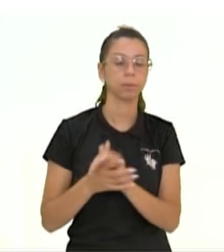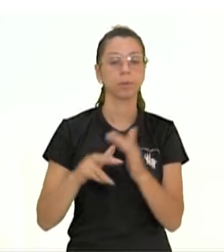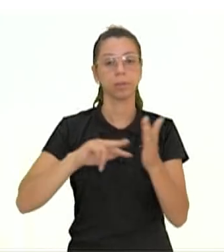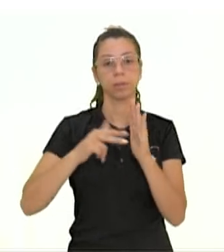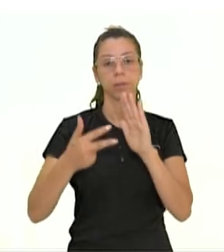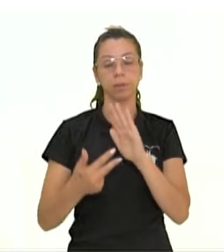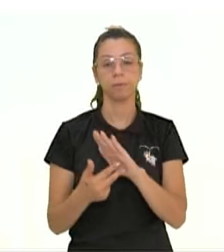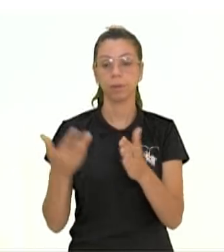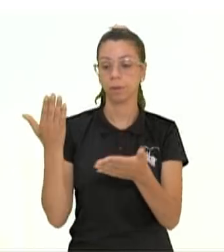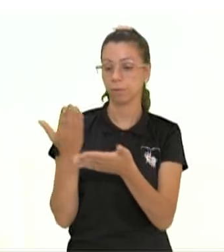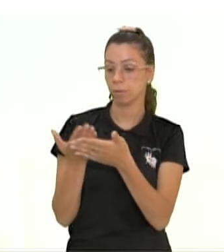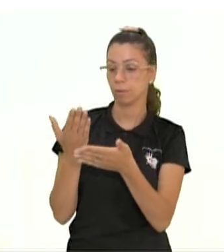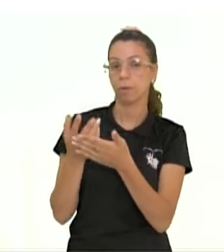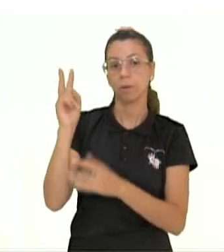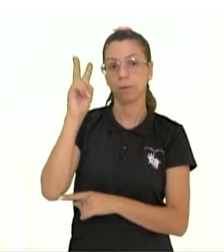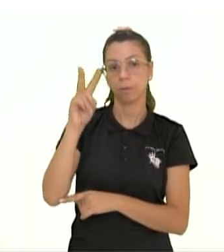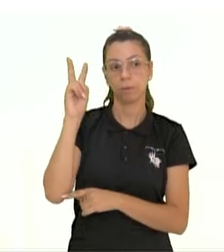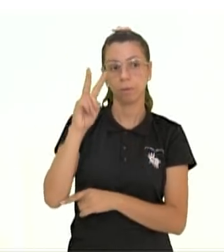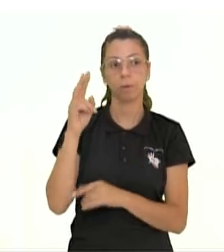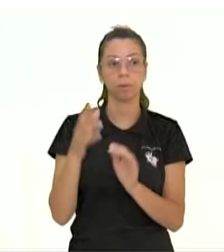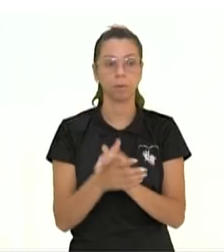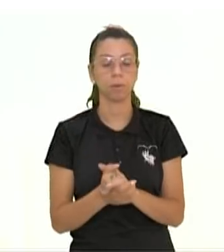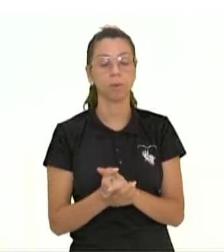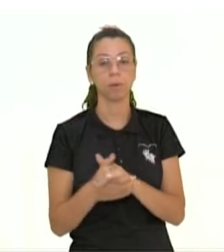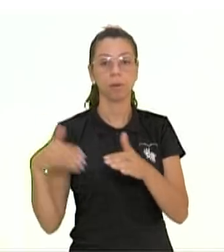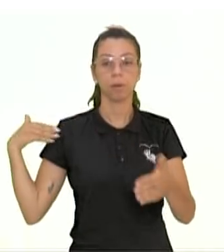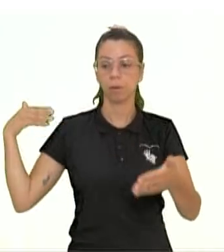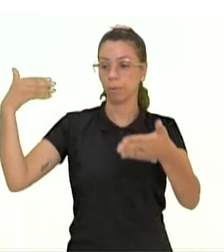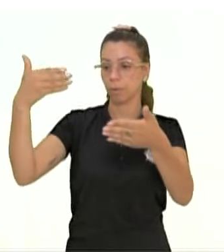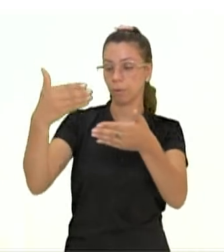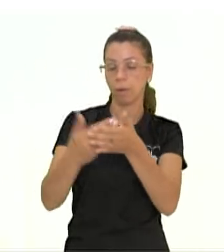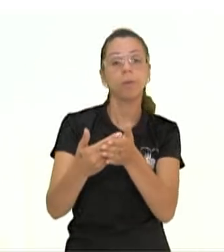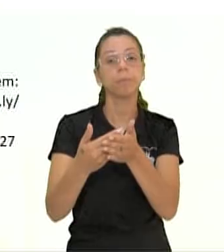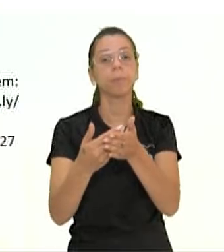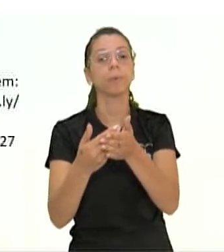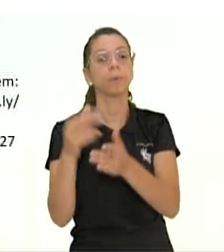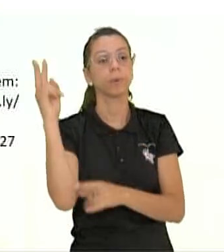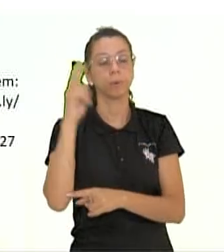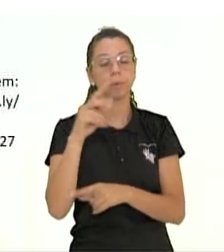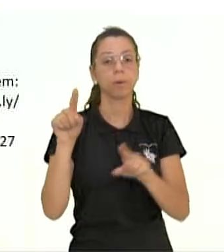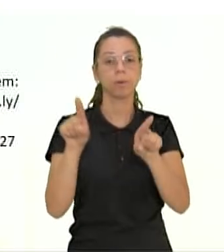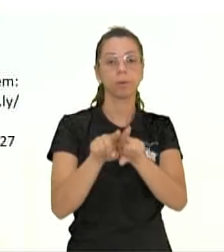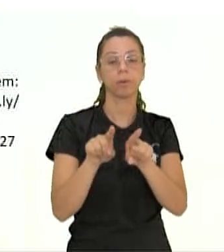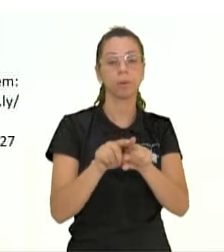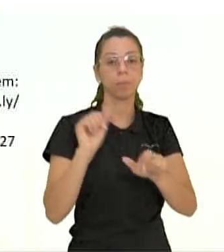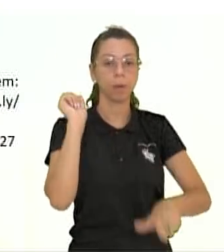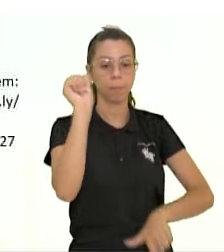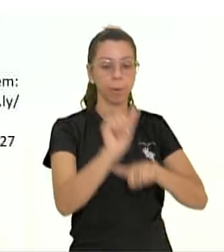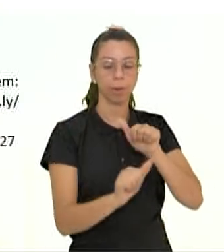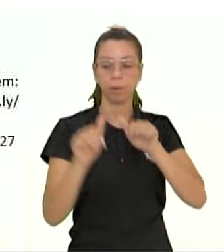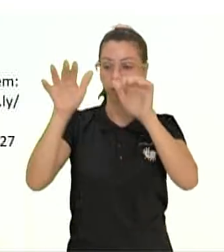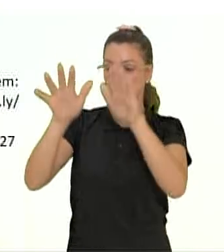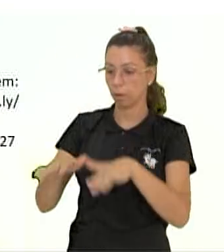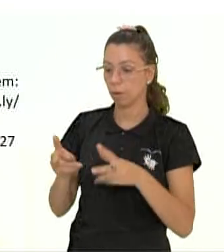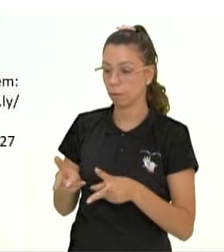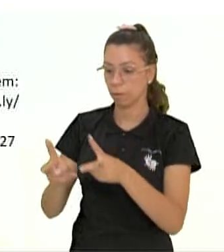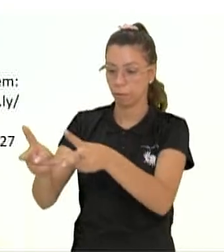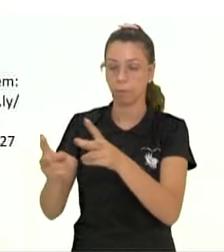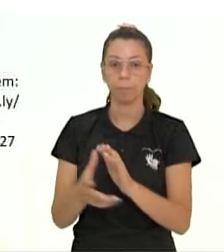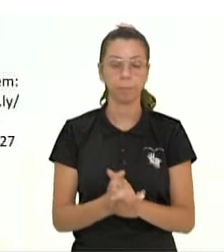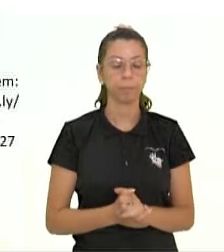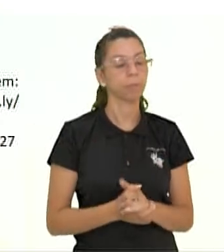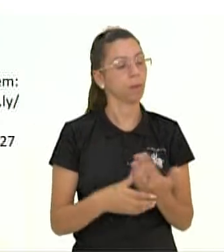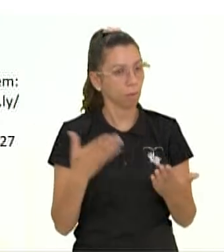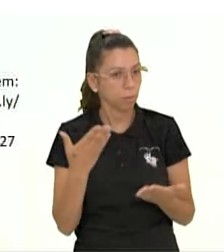história? Estuda. Próximo, o tempo histórico e rupturas e permanências. A gente sempre eu sempre faço as